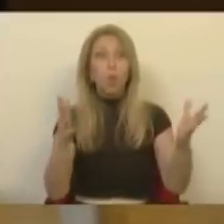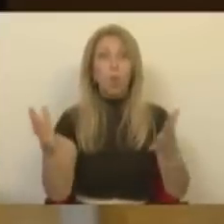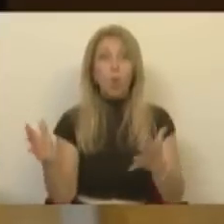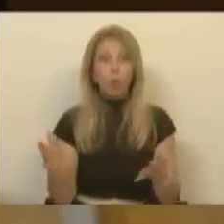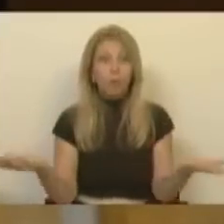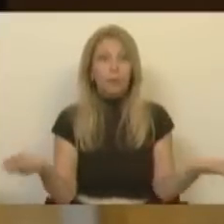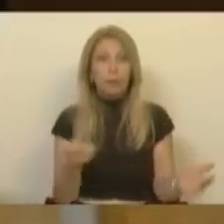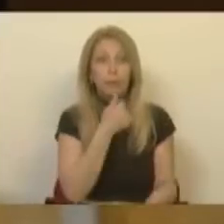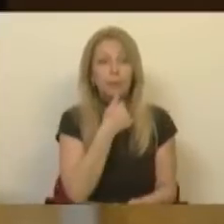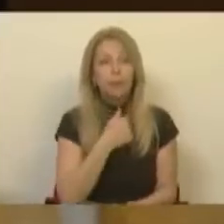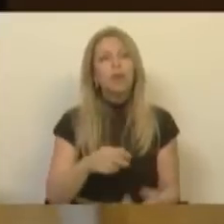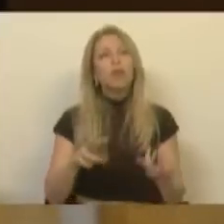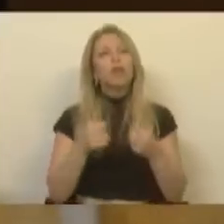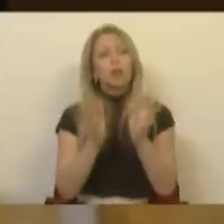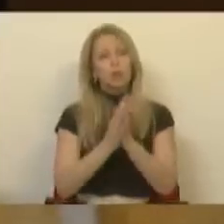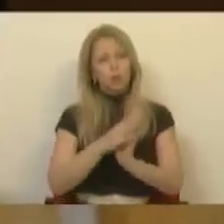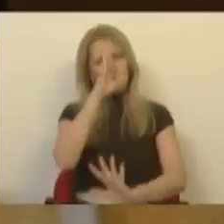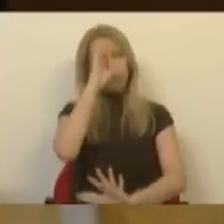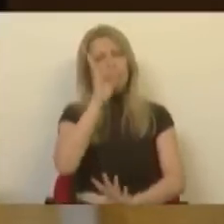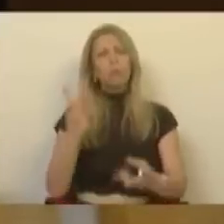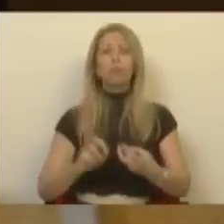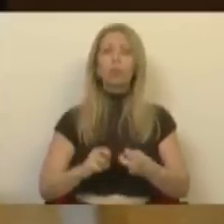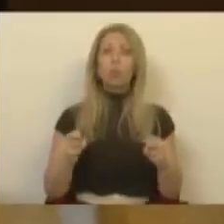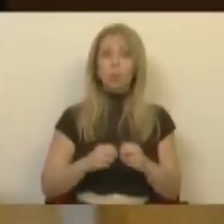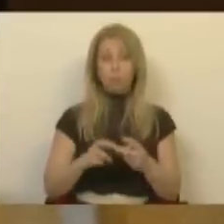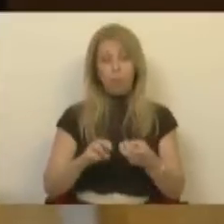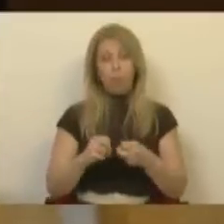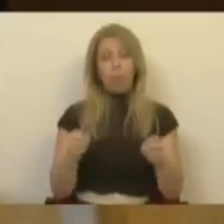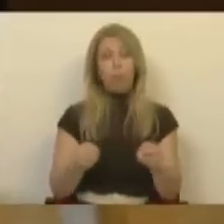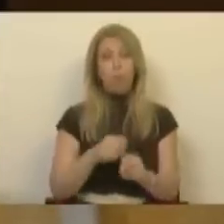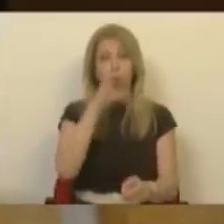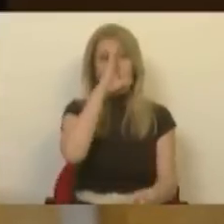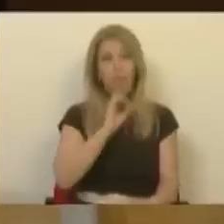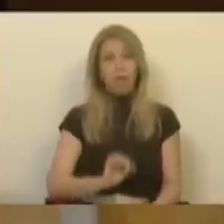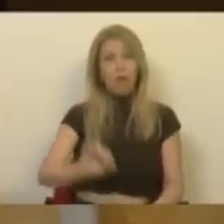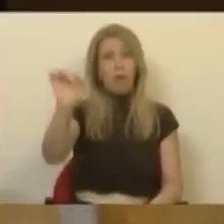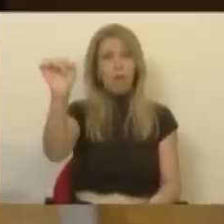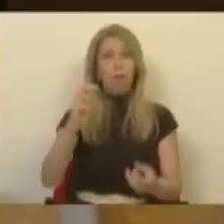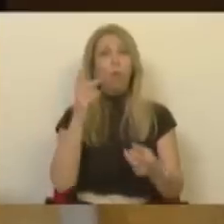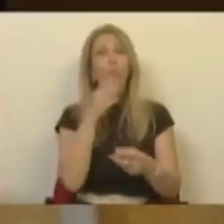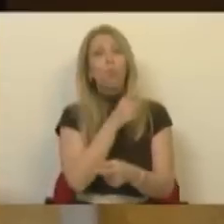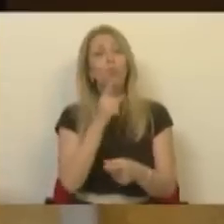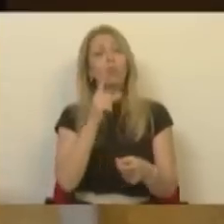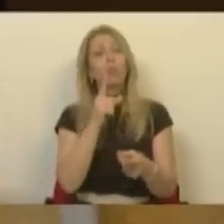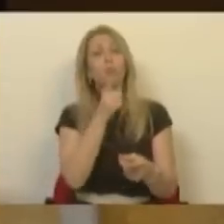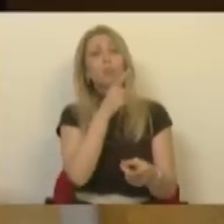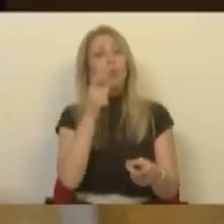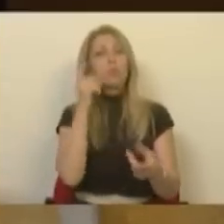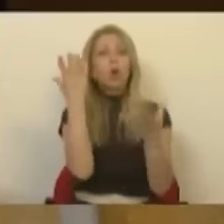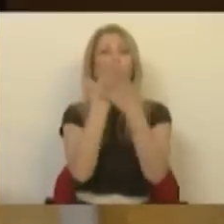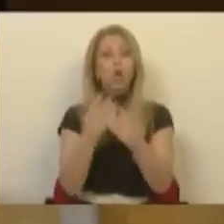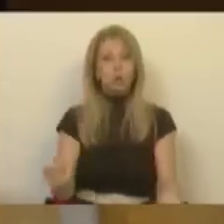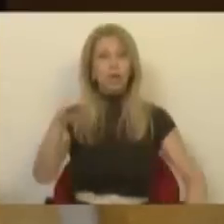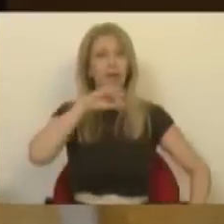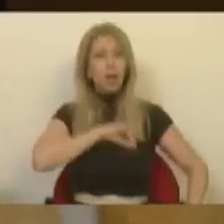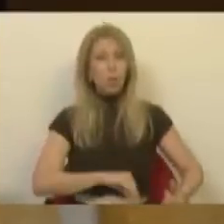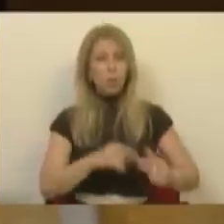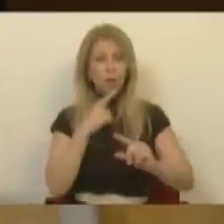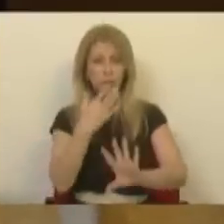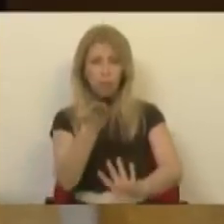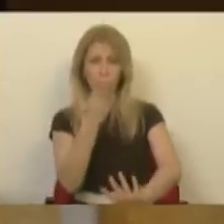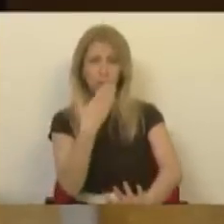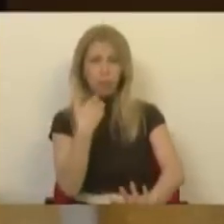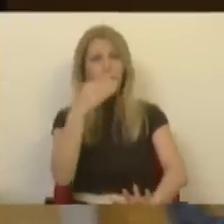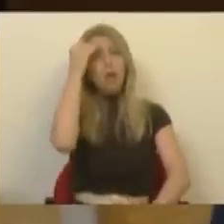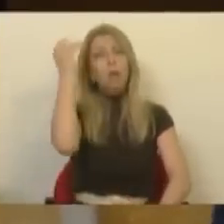sabemos os problemas problemas que o seu governo me procurou e promoveu e prometeu resolver a baixa remuneração dos professores que se vê em situação absolutamente